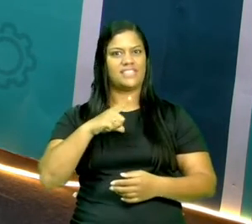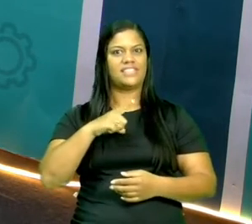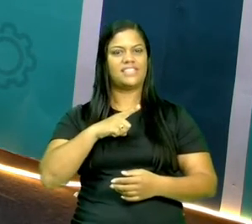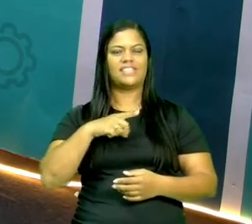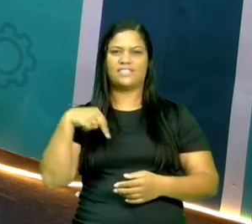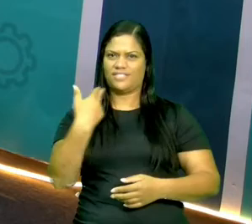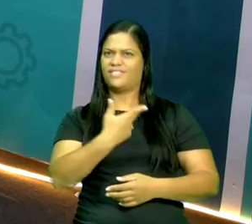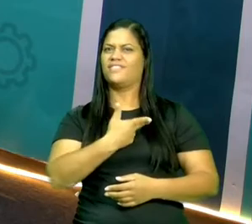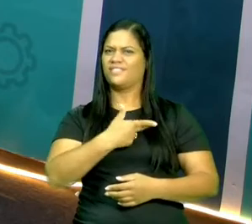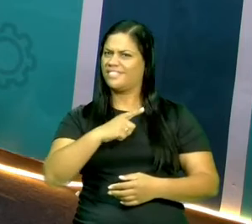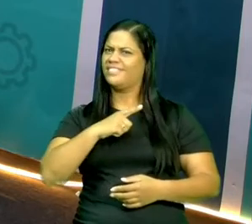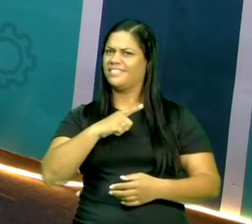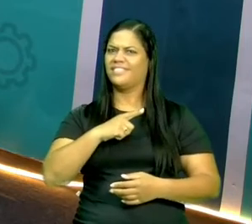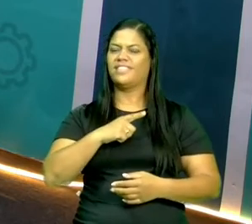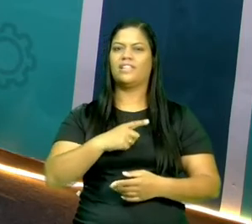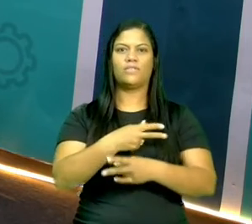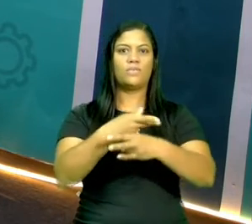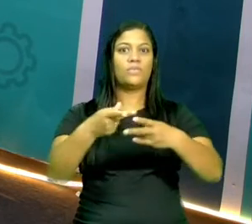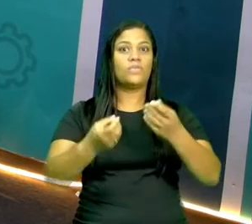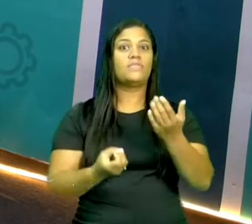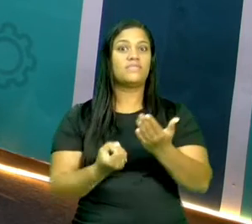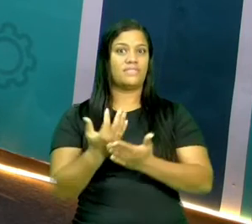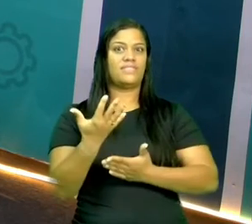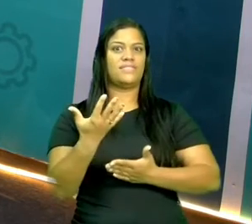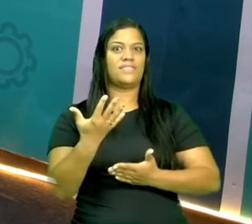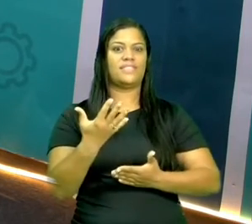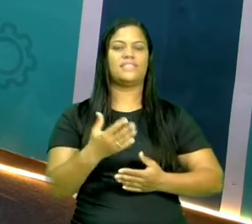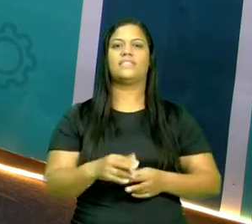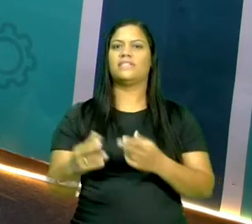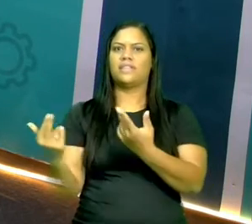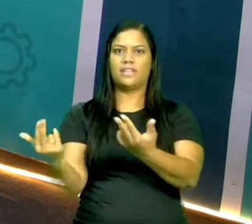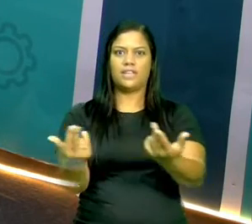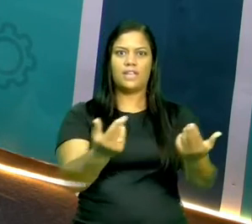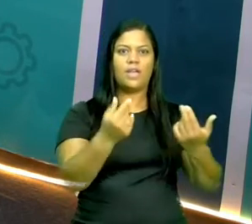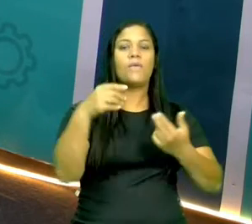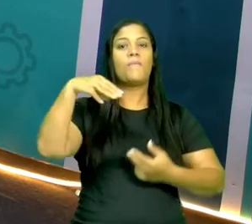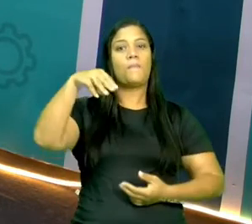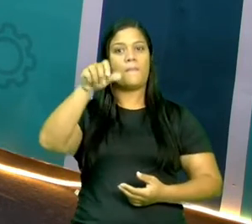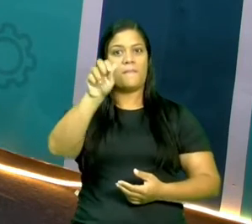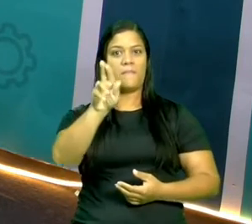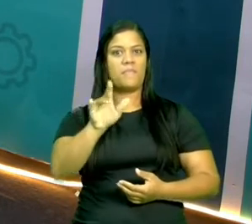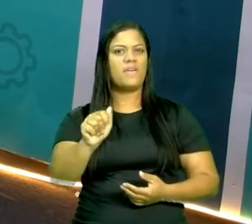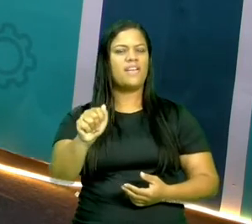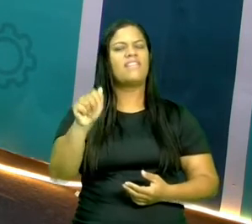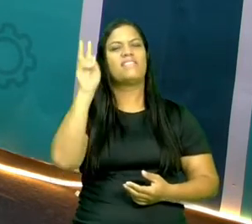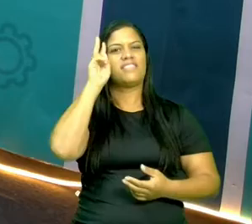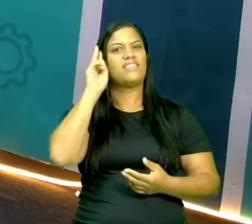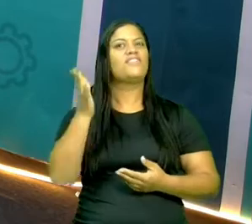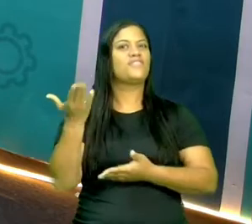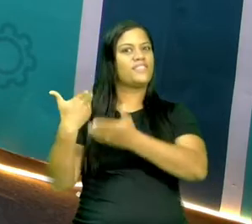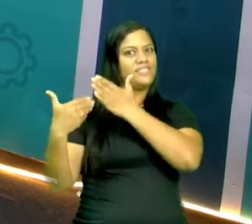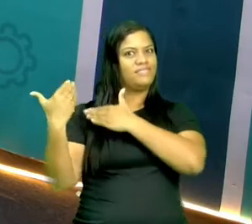a gente sente quando algo acontece. Igual a Maria lá na história. Vamos lá?